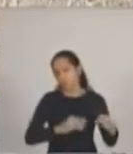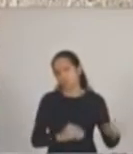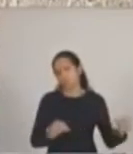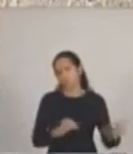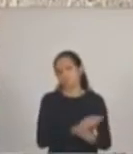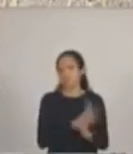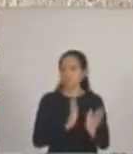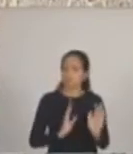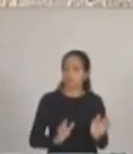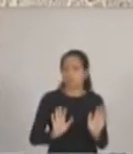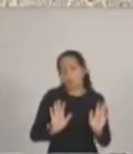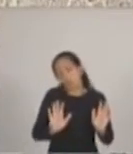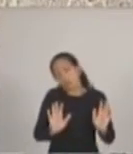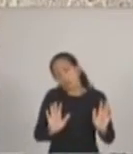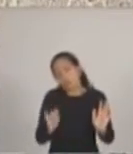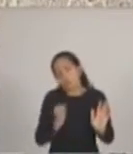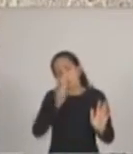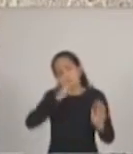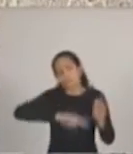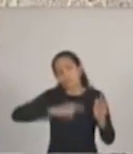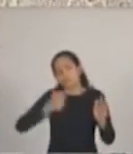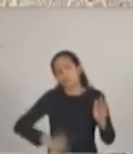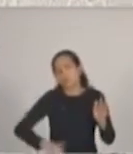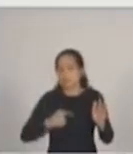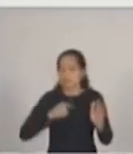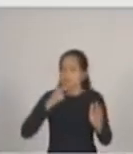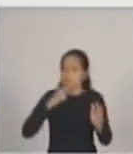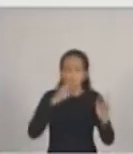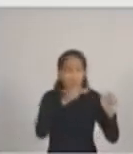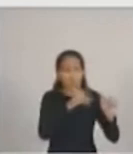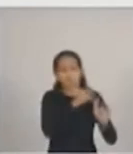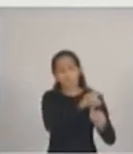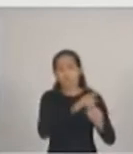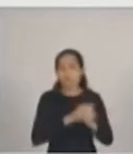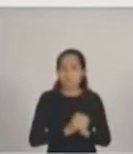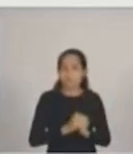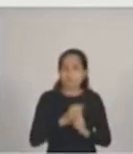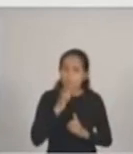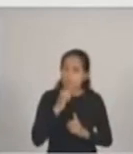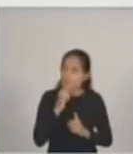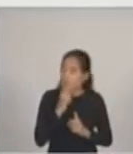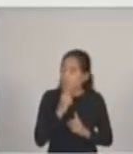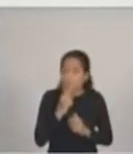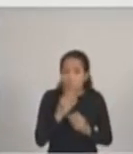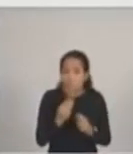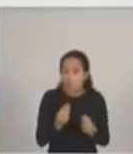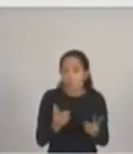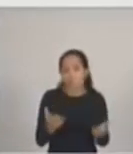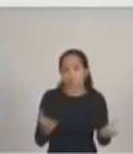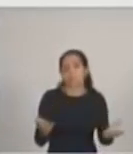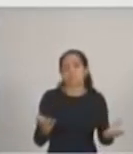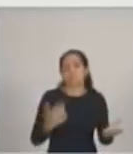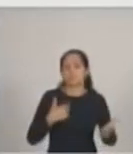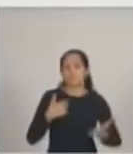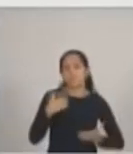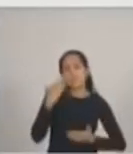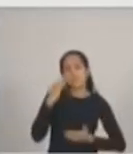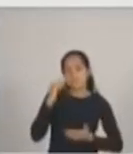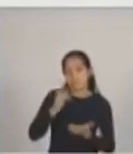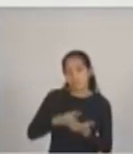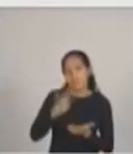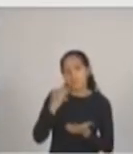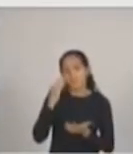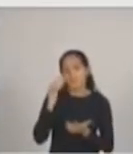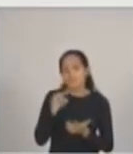Quem faz? O relatório está aí, mas eu também fiquei nessa dúvida, numa dúvida enorme. Porque, na verdade, eu entendi que o relatório era